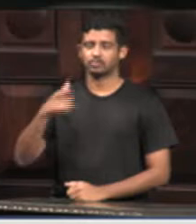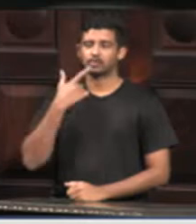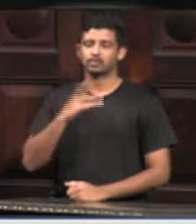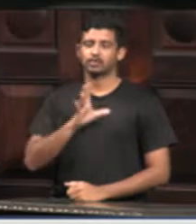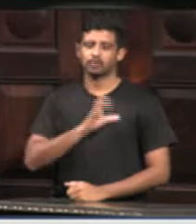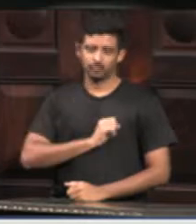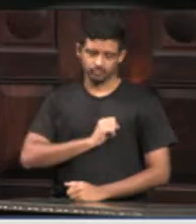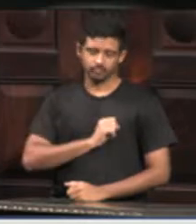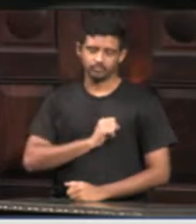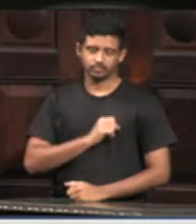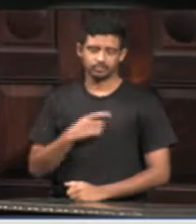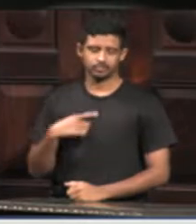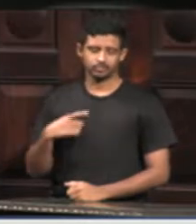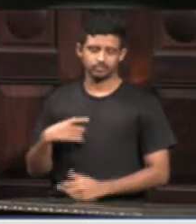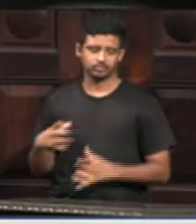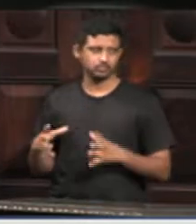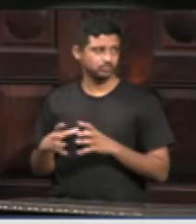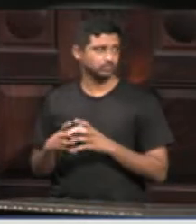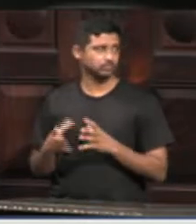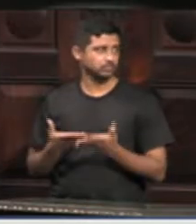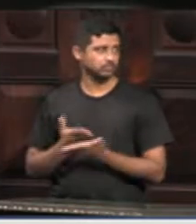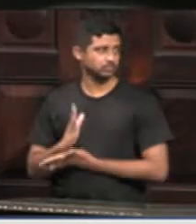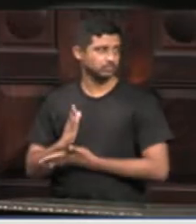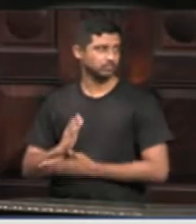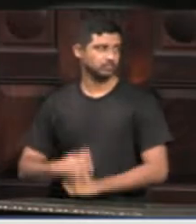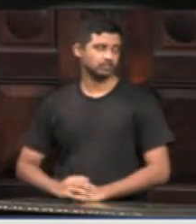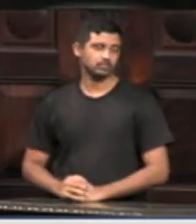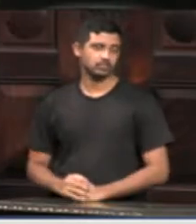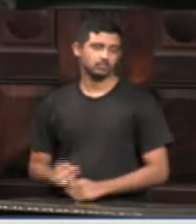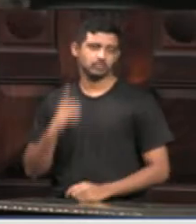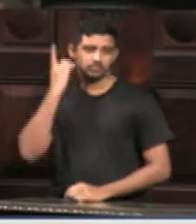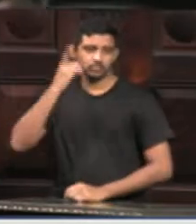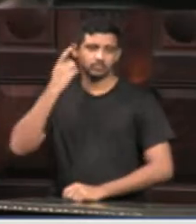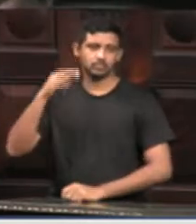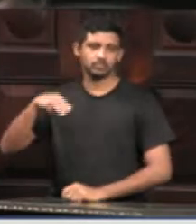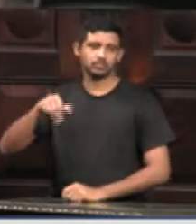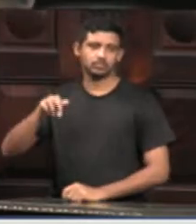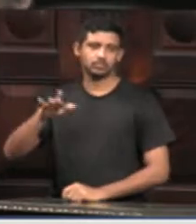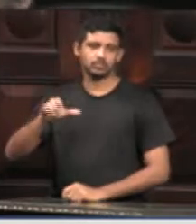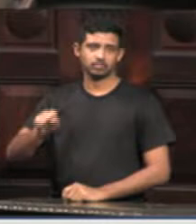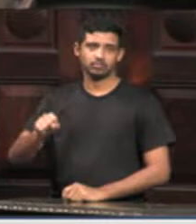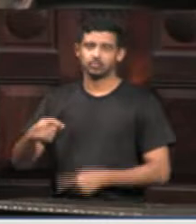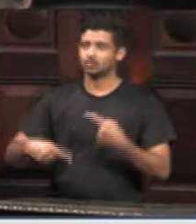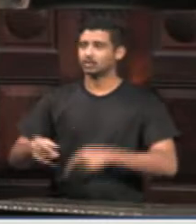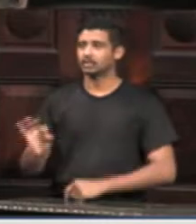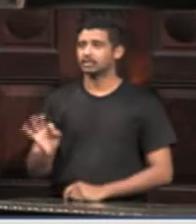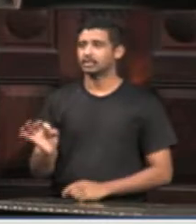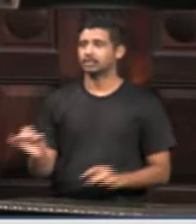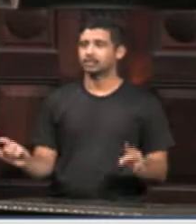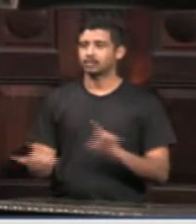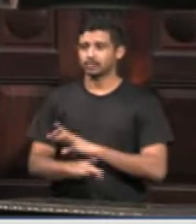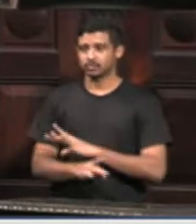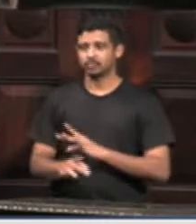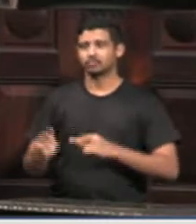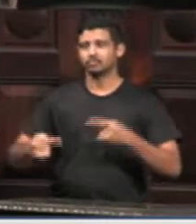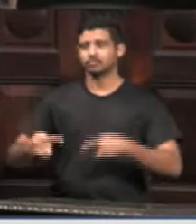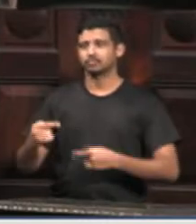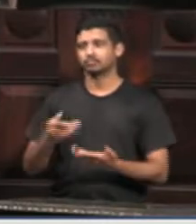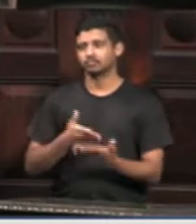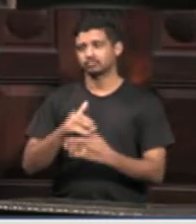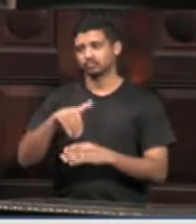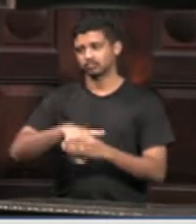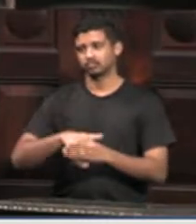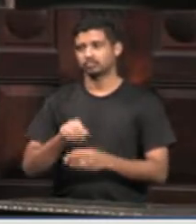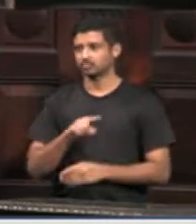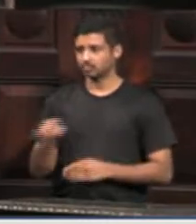Janeiro. Parecida comissão de indicação legislativa, favorável, deputado Marcos Abrão. Em discussão, não havendo quem queira discutir, encerra a discussão em votação. Os